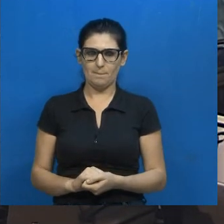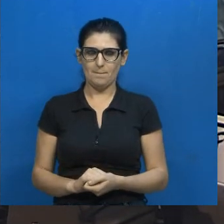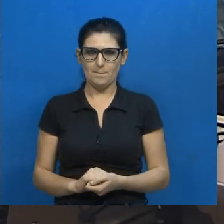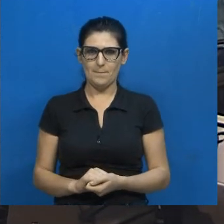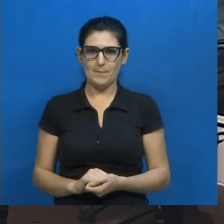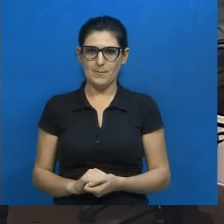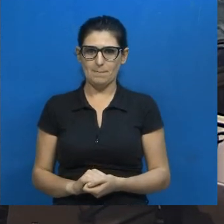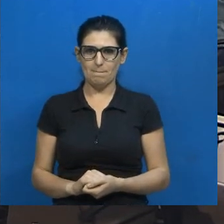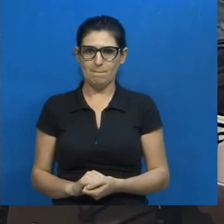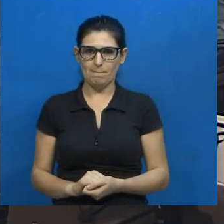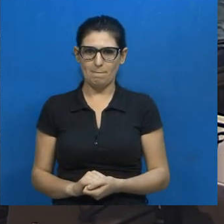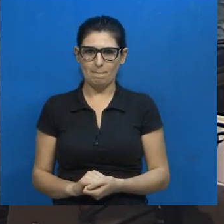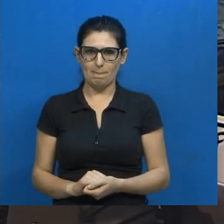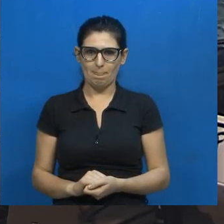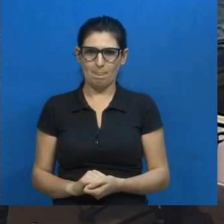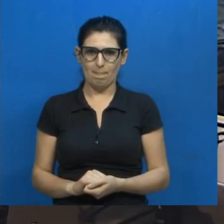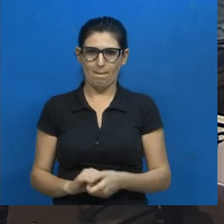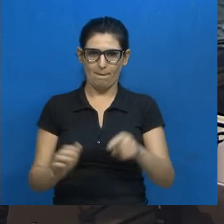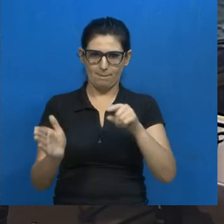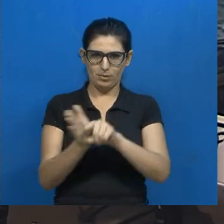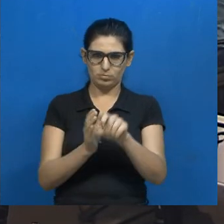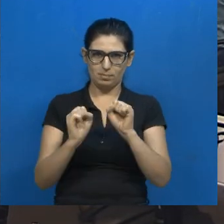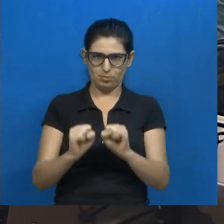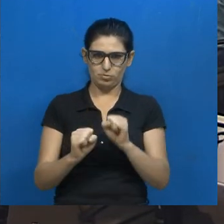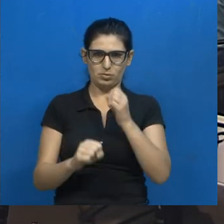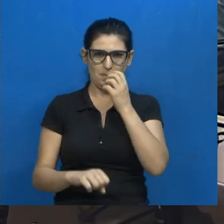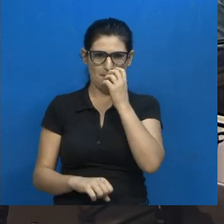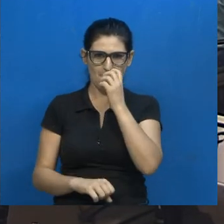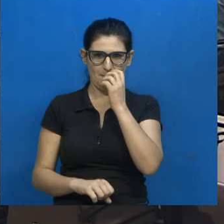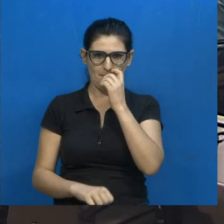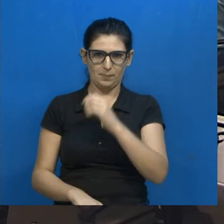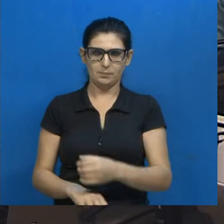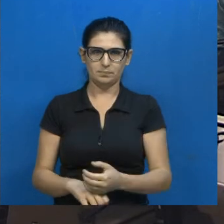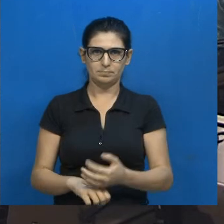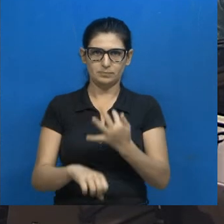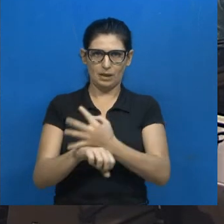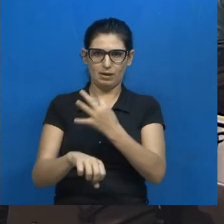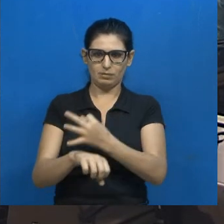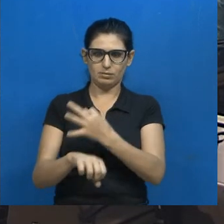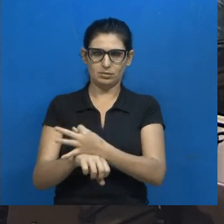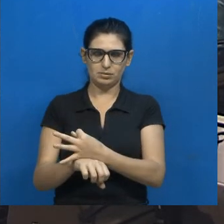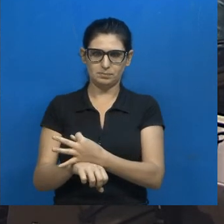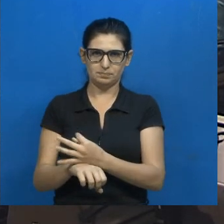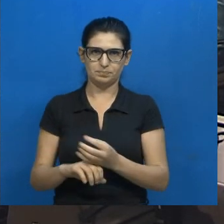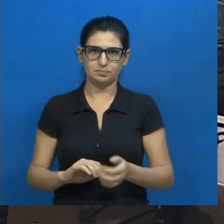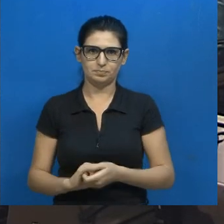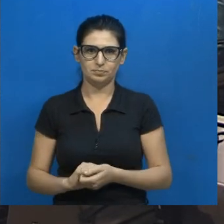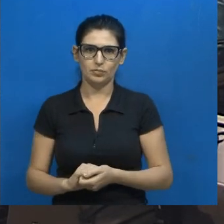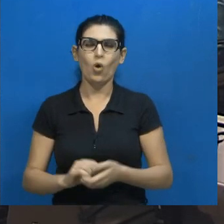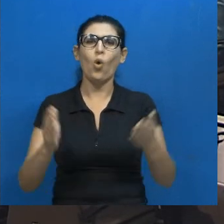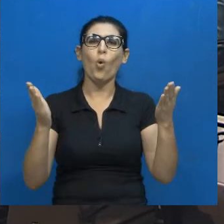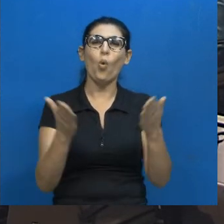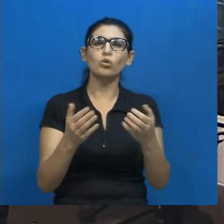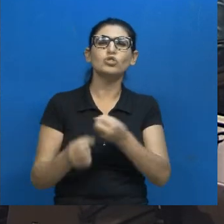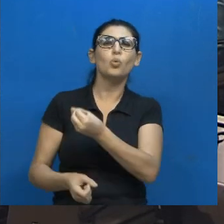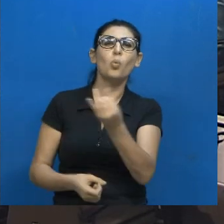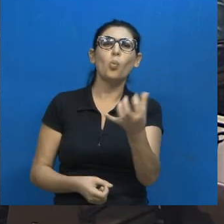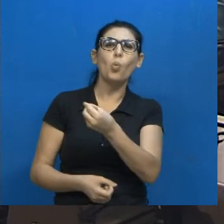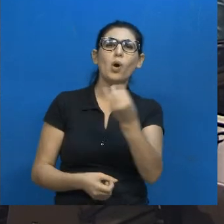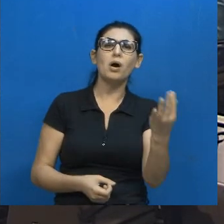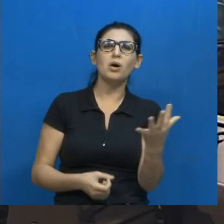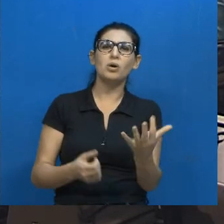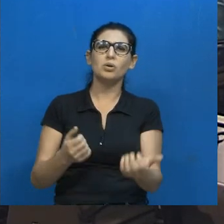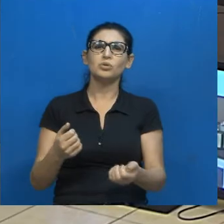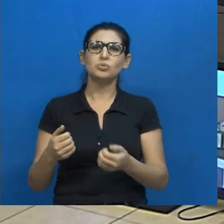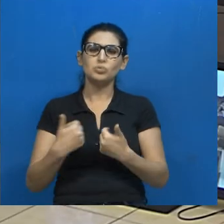Lucimar, queria fazer uma perguntinha? Gostaria de fazer só uma pergunta técnica. Gostaria de saber, hoje, com quantos veículos opera